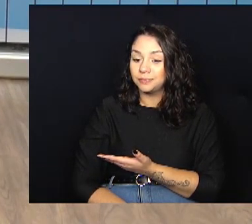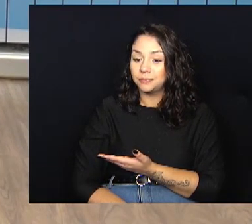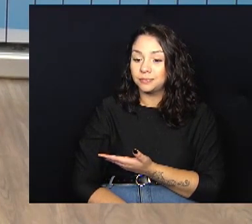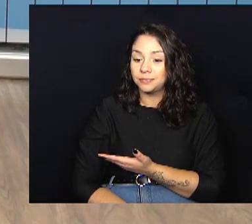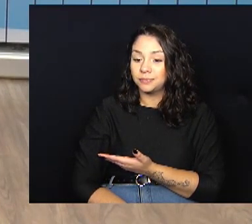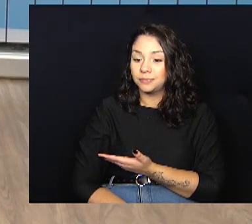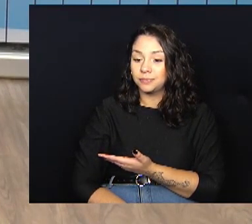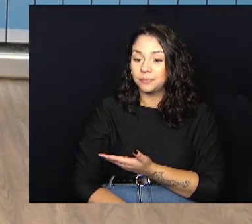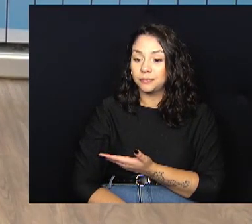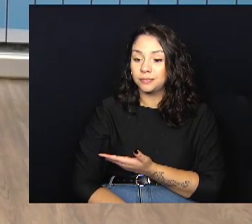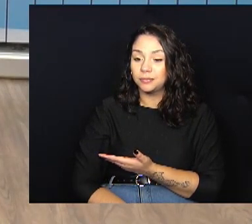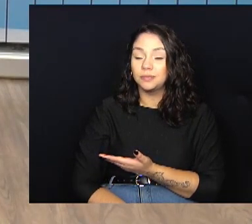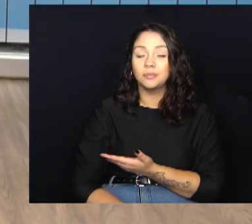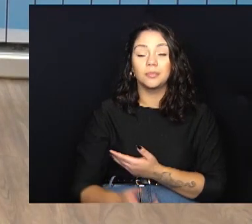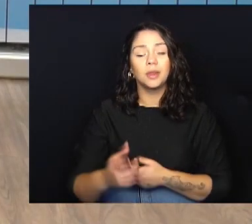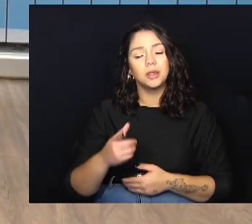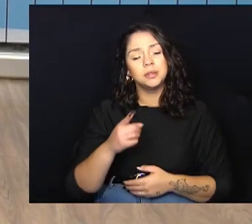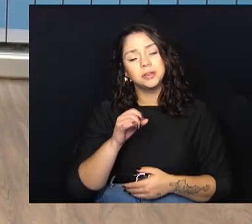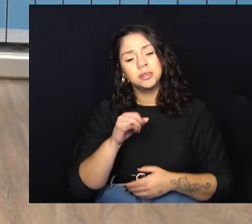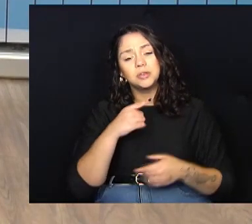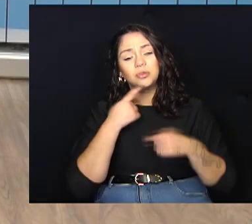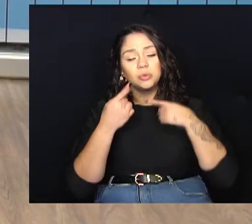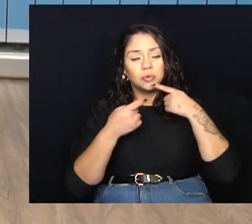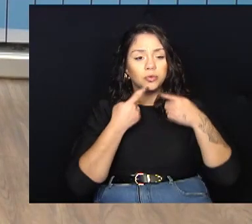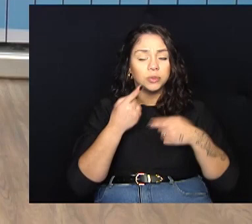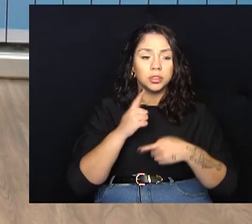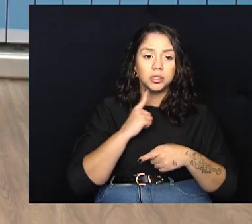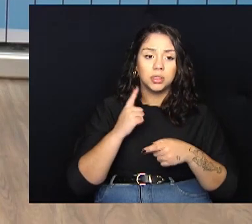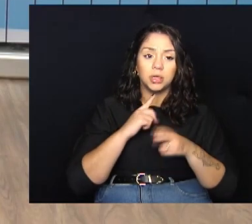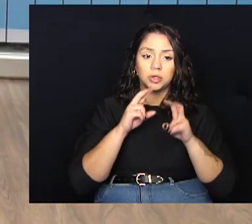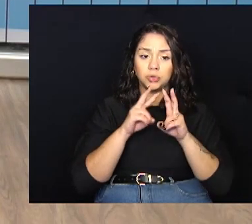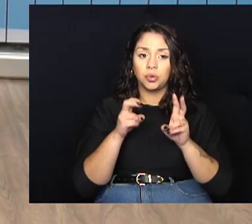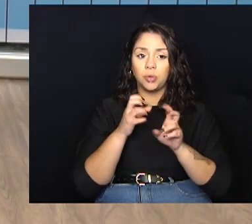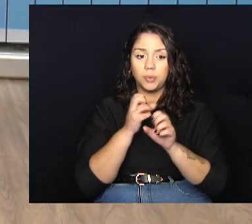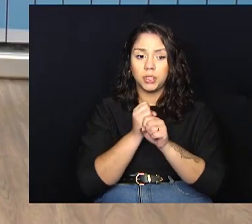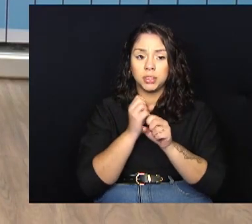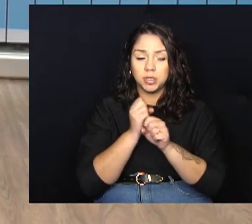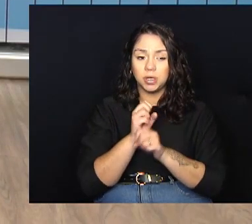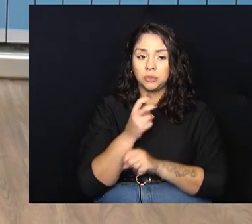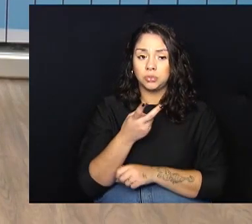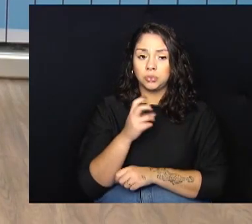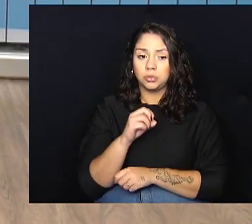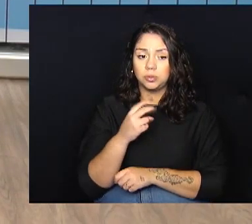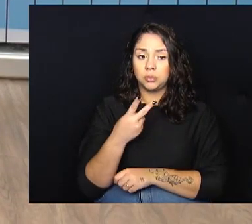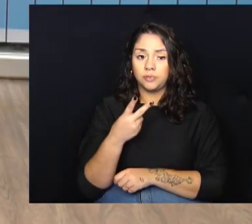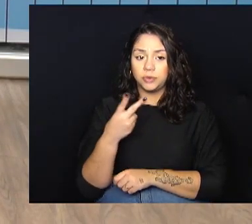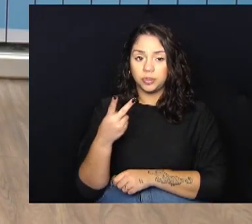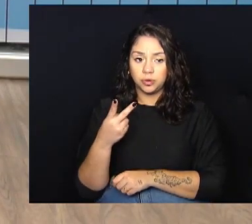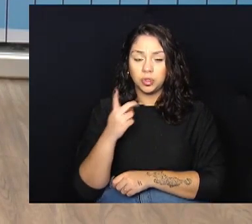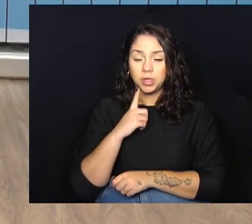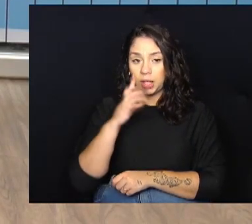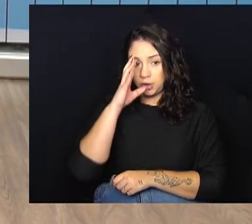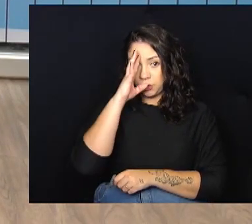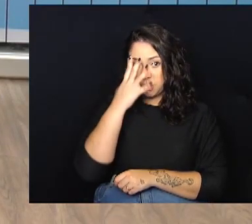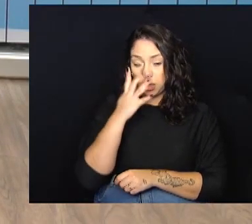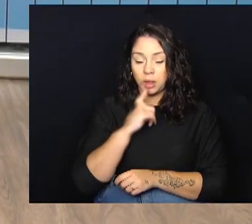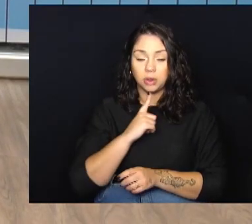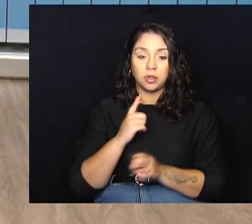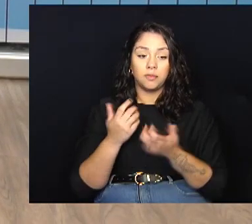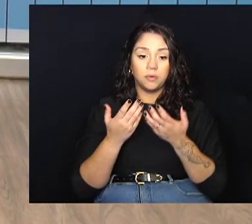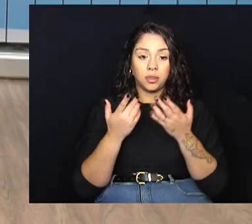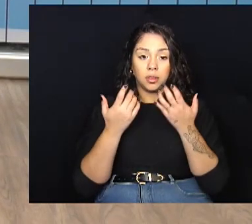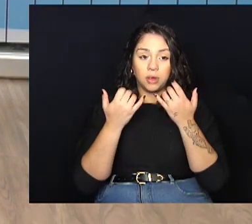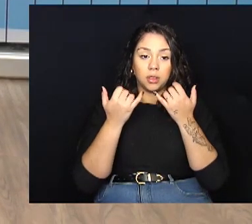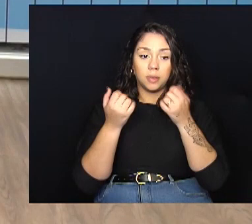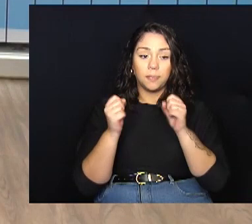97829-3776 tem alguma dúvida em relação ao senso 2022 os resultados saíram ao pouco então manda para